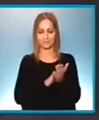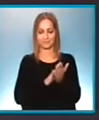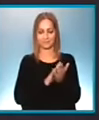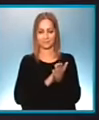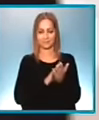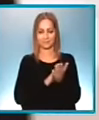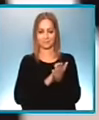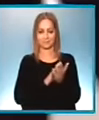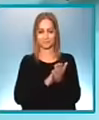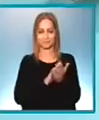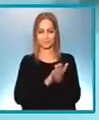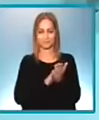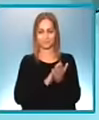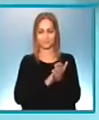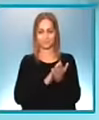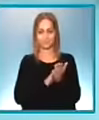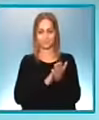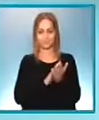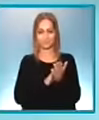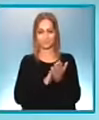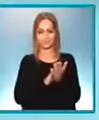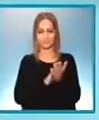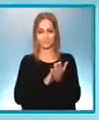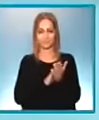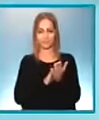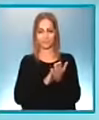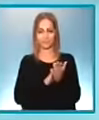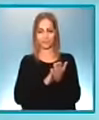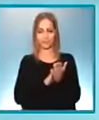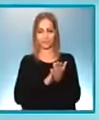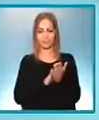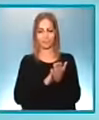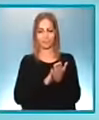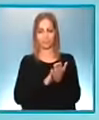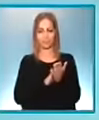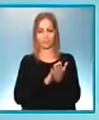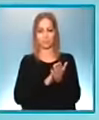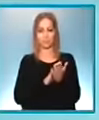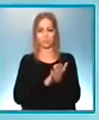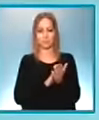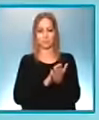calma. Primeira convidada. Dê um beijinho. Vá, pronto, está cumprimentando.